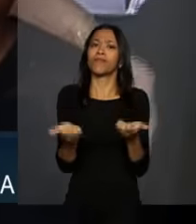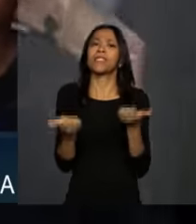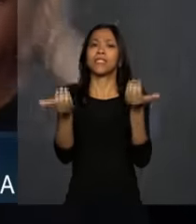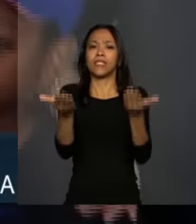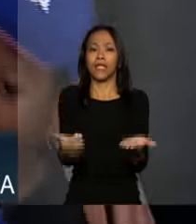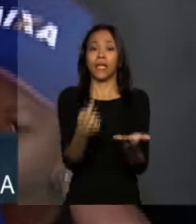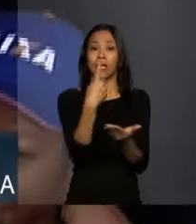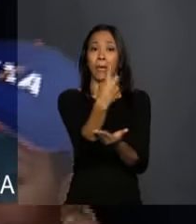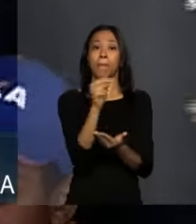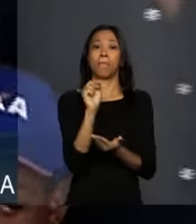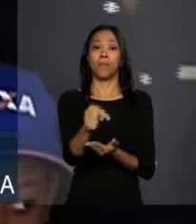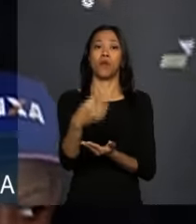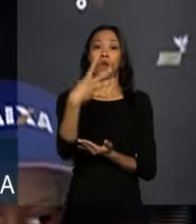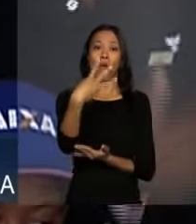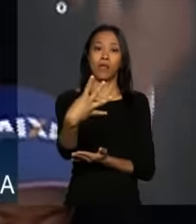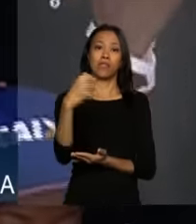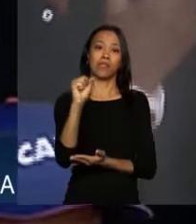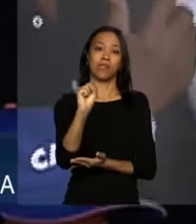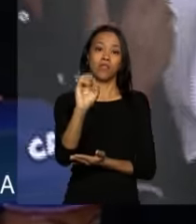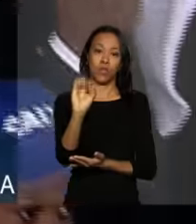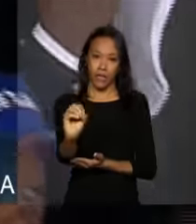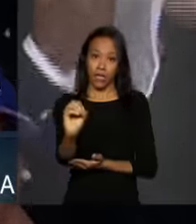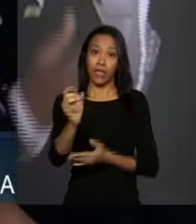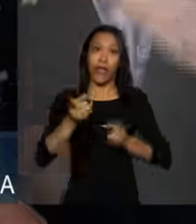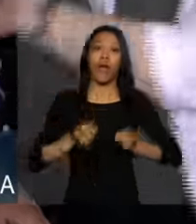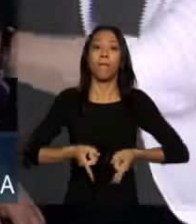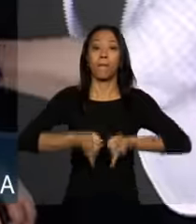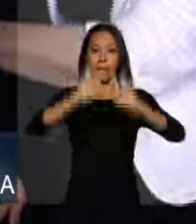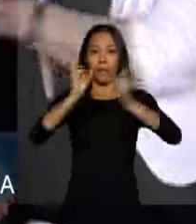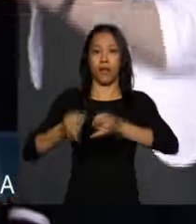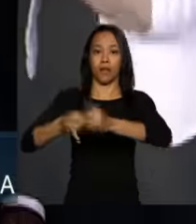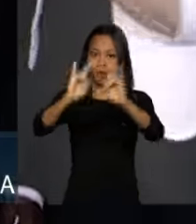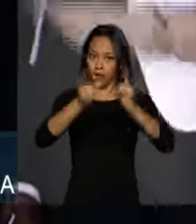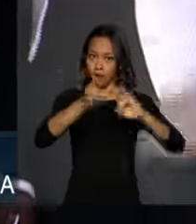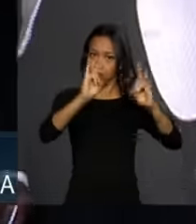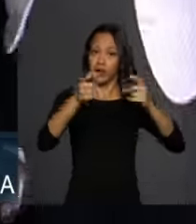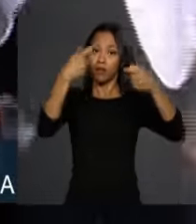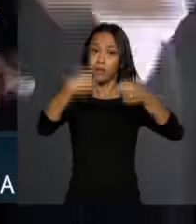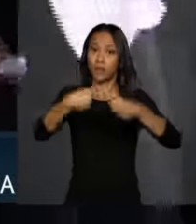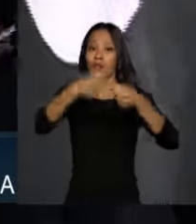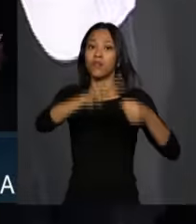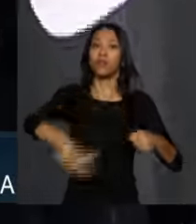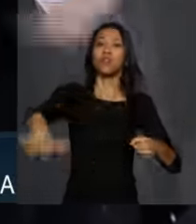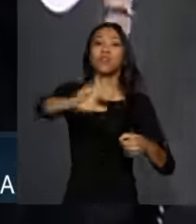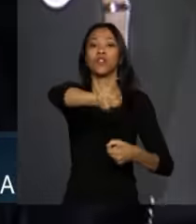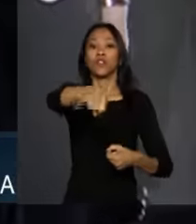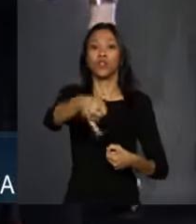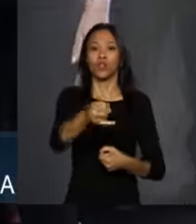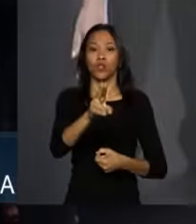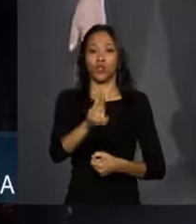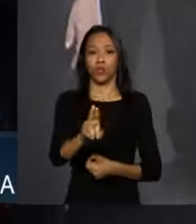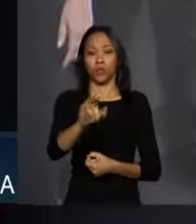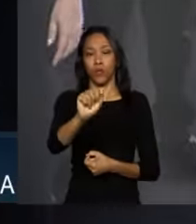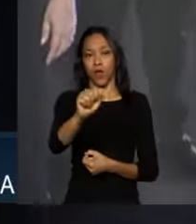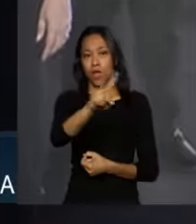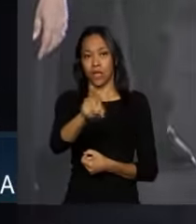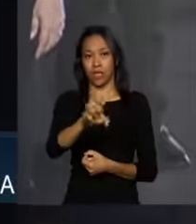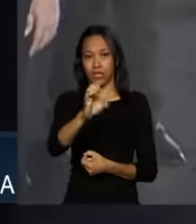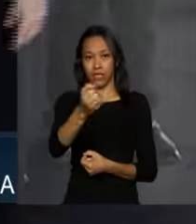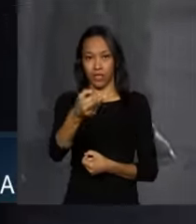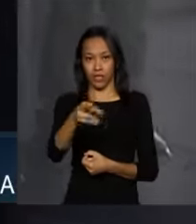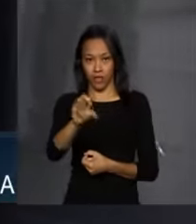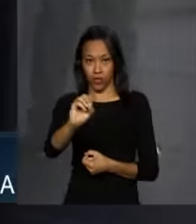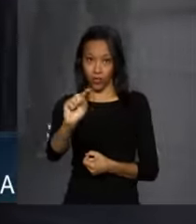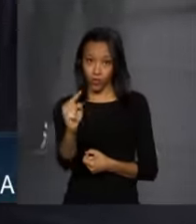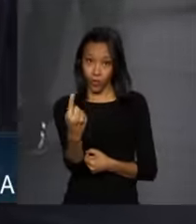simbolicamente 1.480 apartamentos do residencial Juazeiro 1, em Juazeiro, na Bahia.